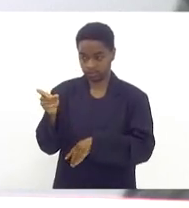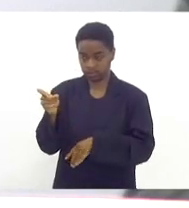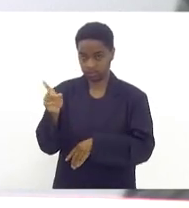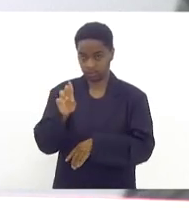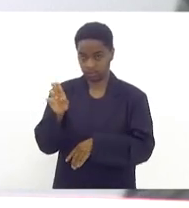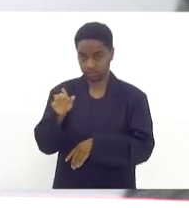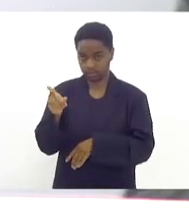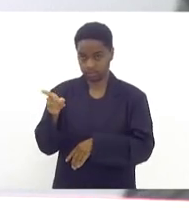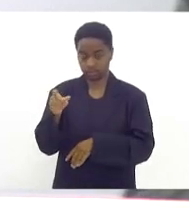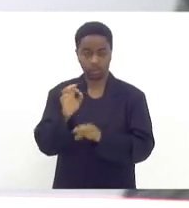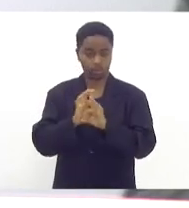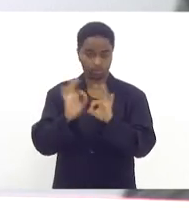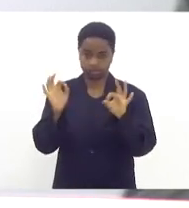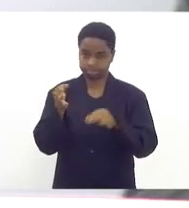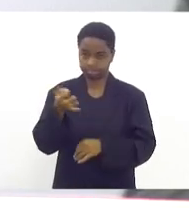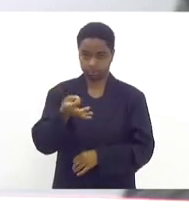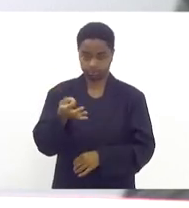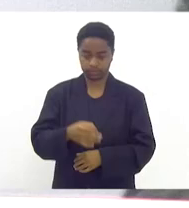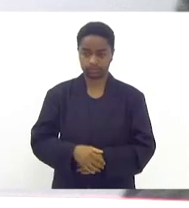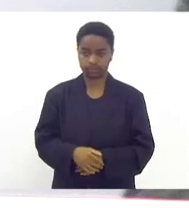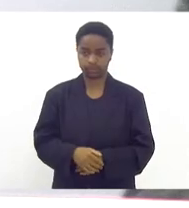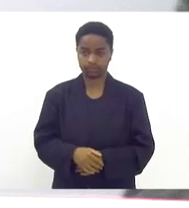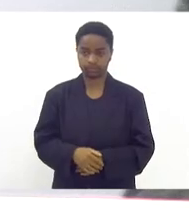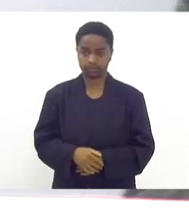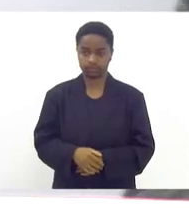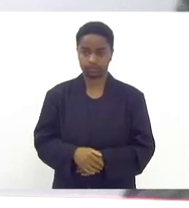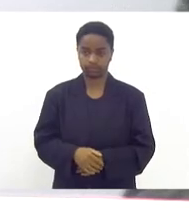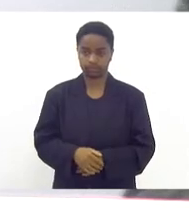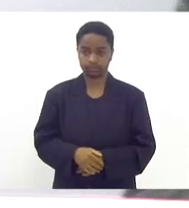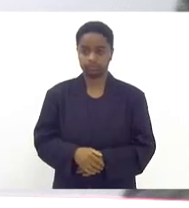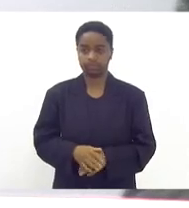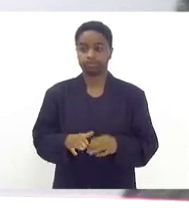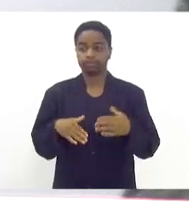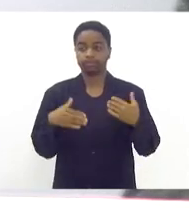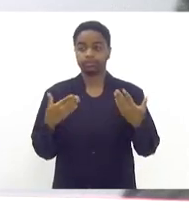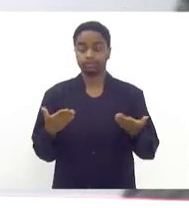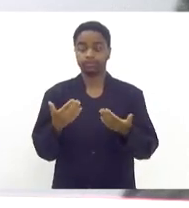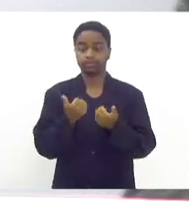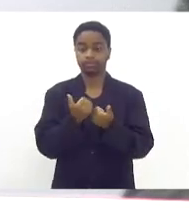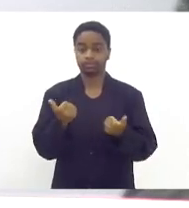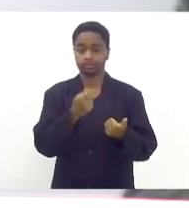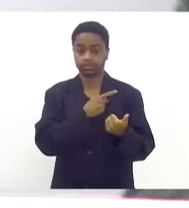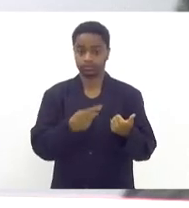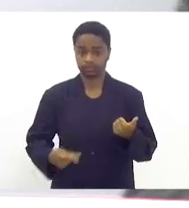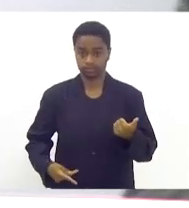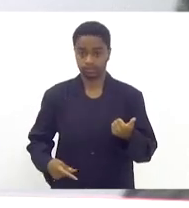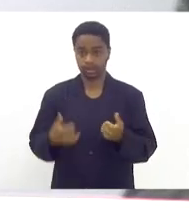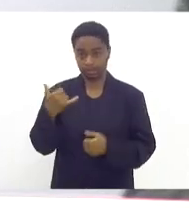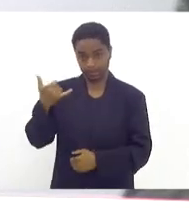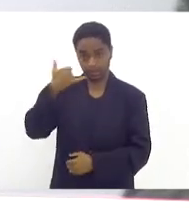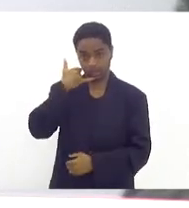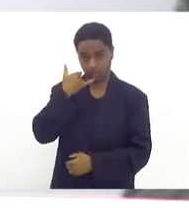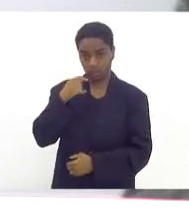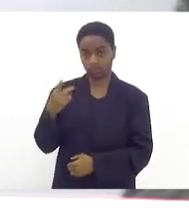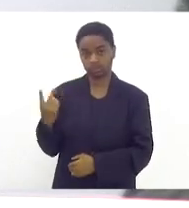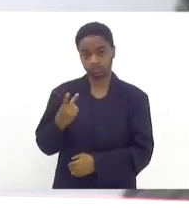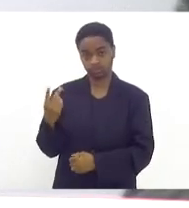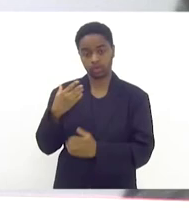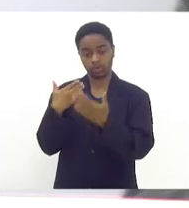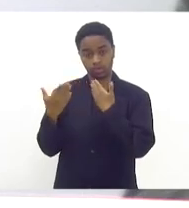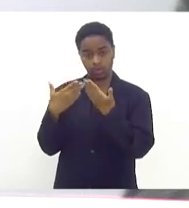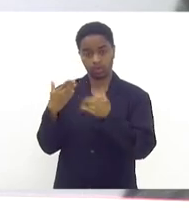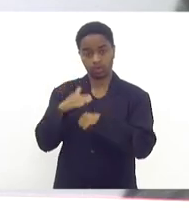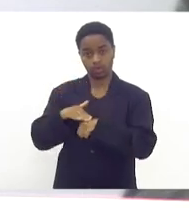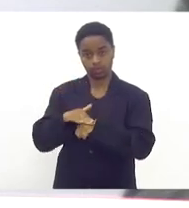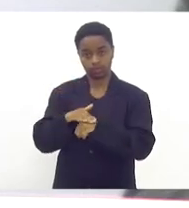executivo ótimo perfeito então Eh o vice-presidente da Qualicorp me ligou nós conversamos também e